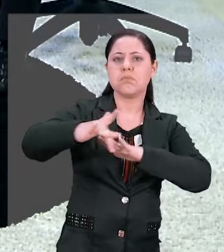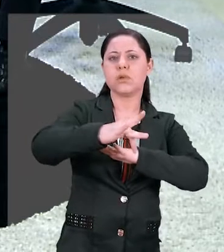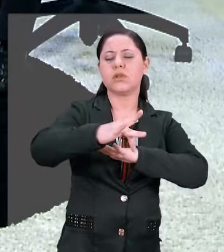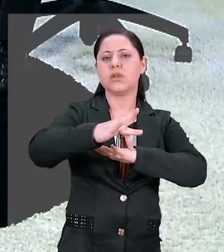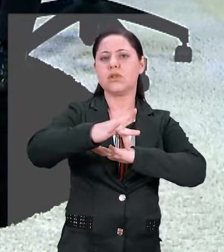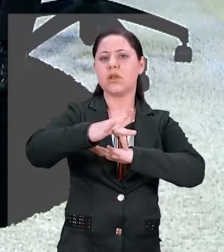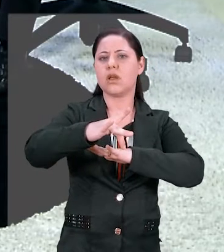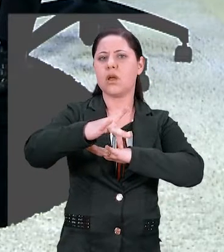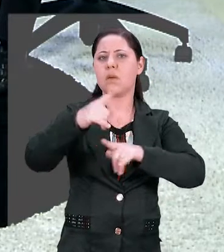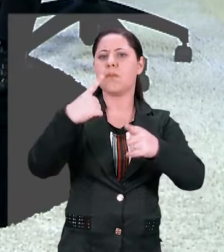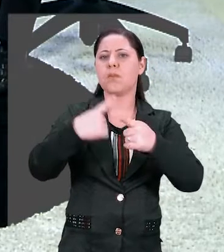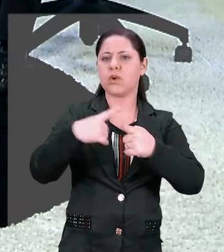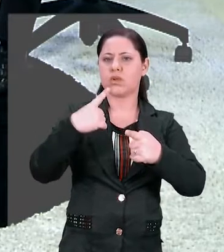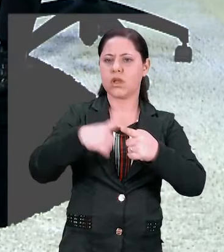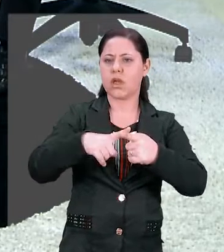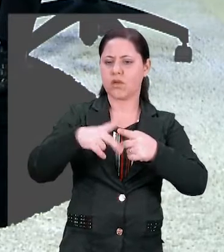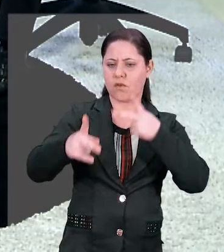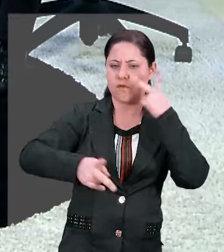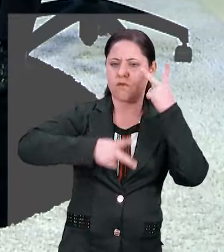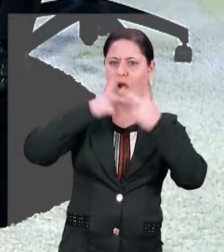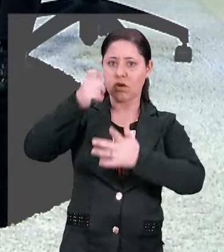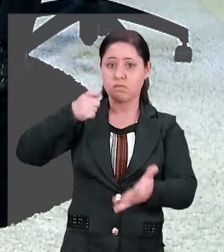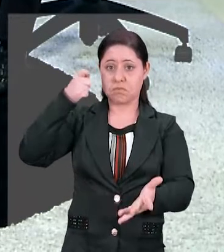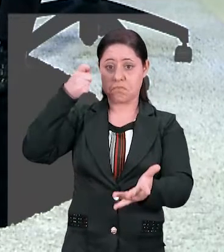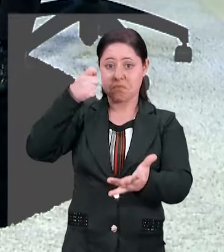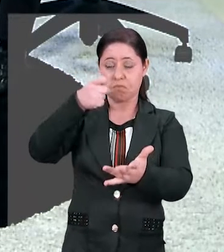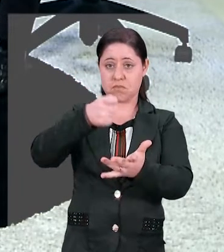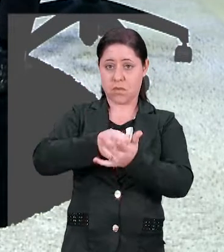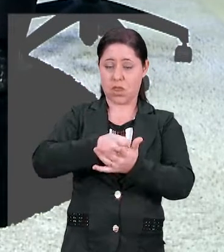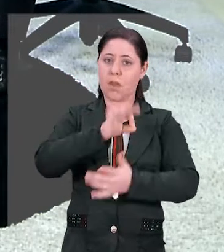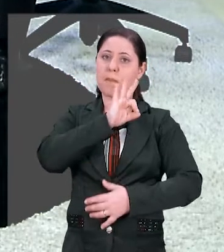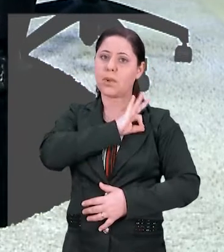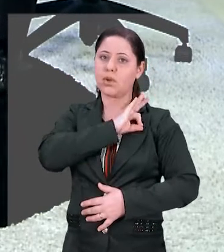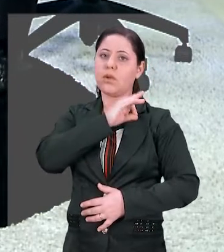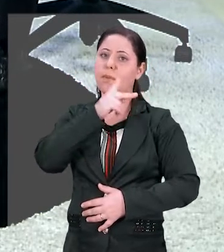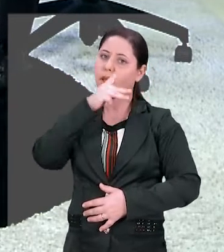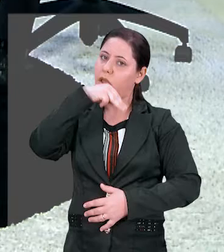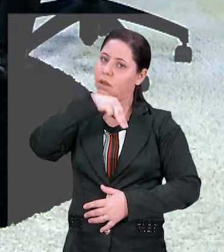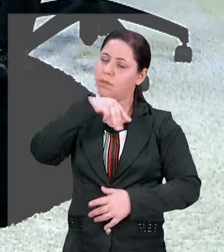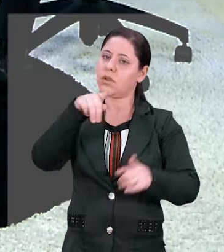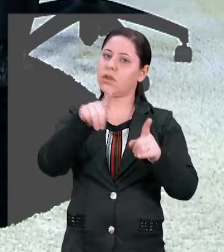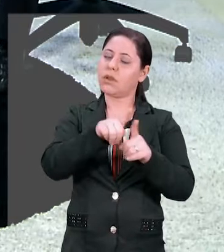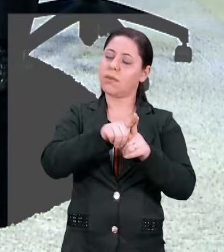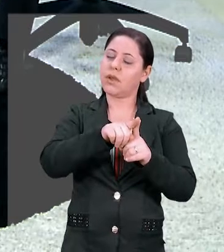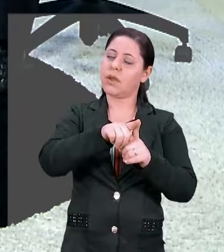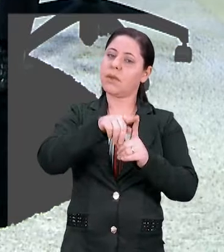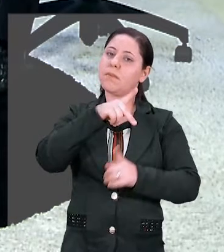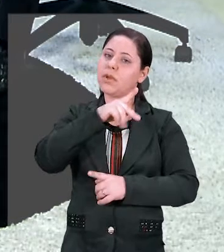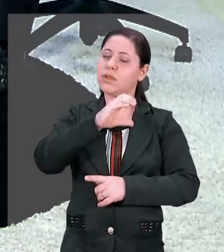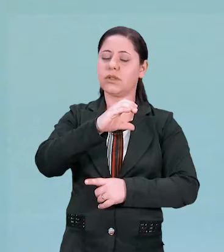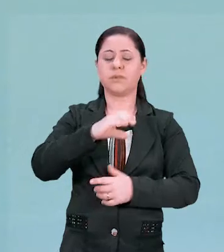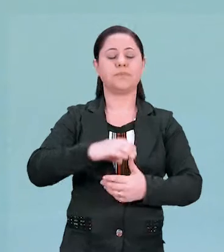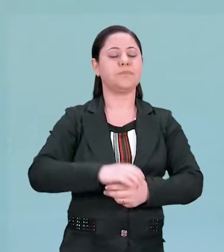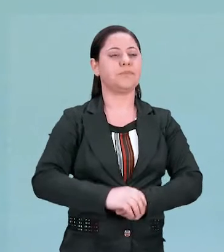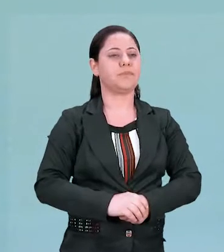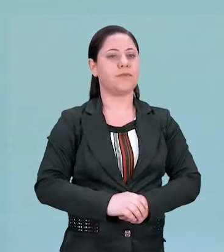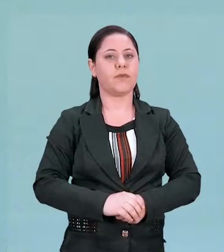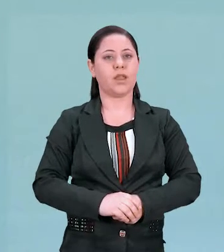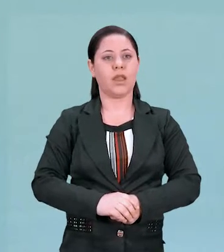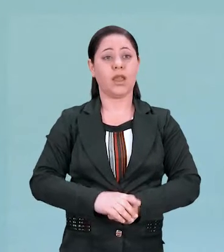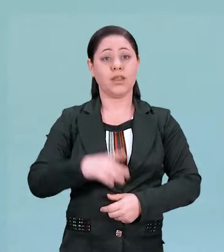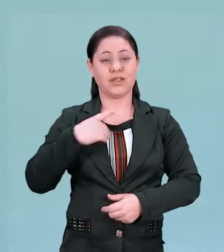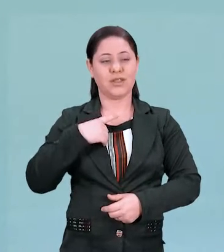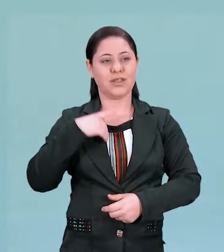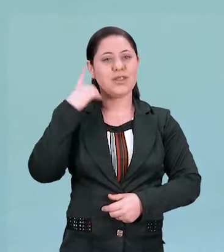sociais, pela eloquência e pela competência da nossa polícia, tanto militar quanto civil. Cumprimentar